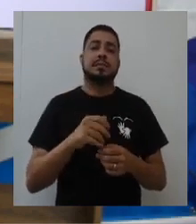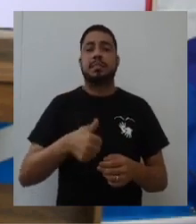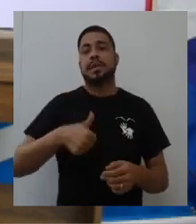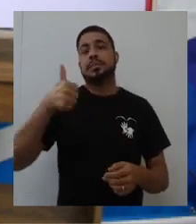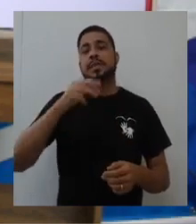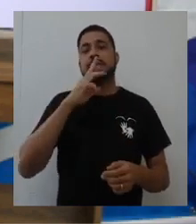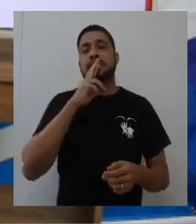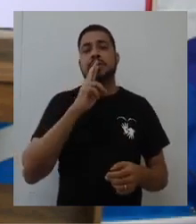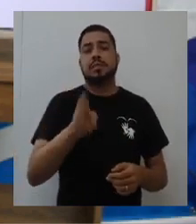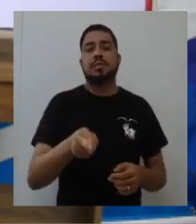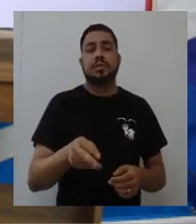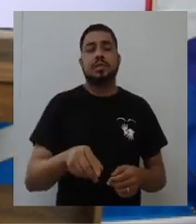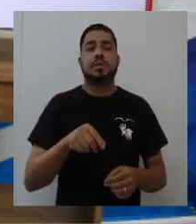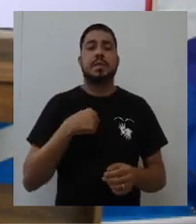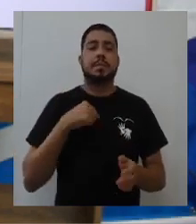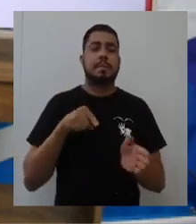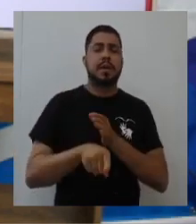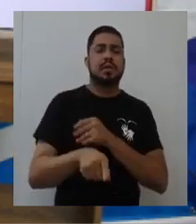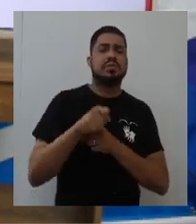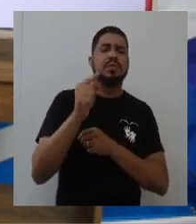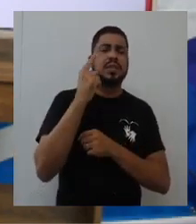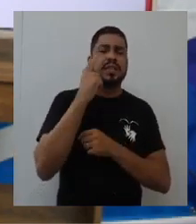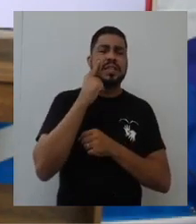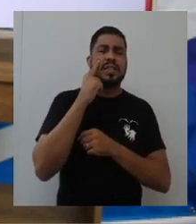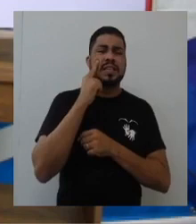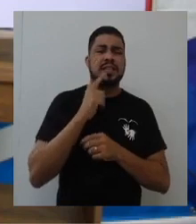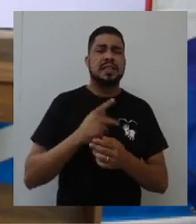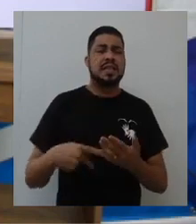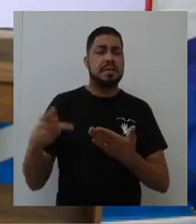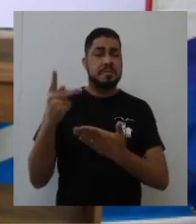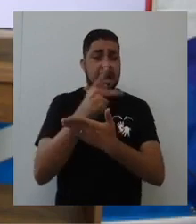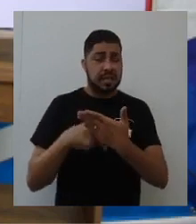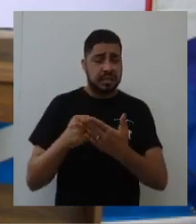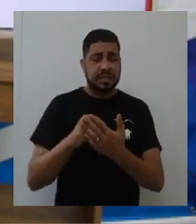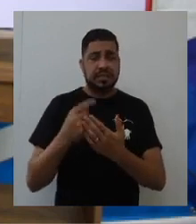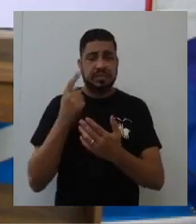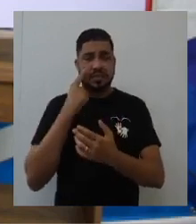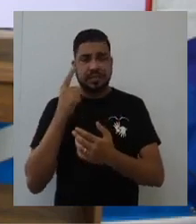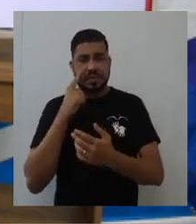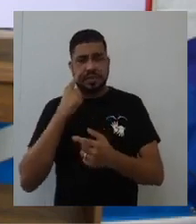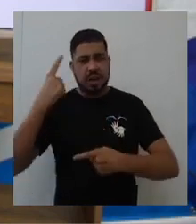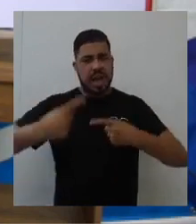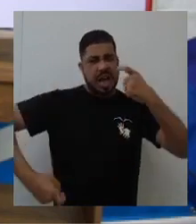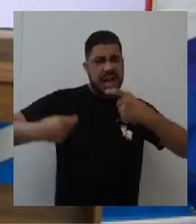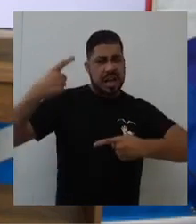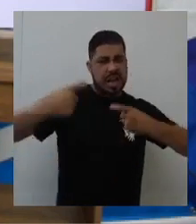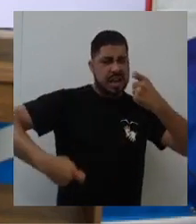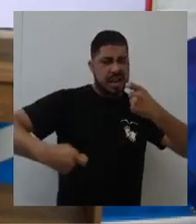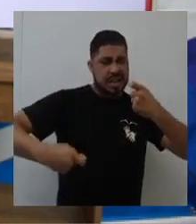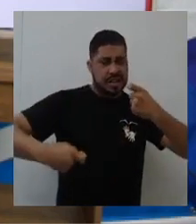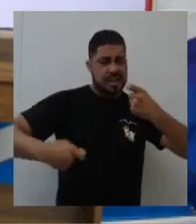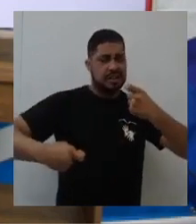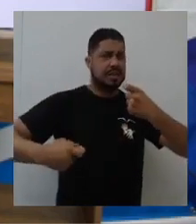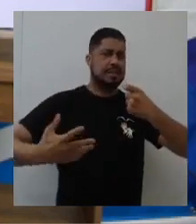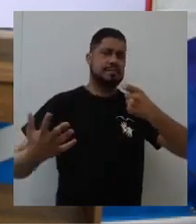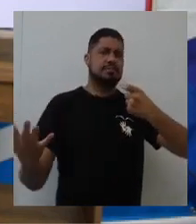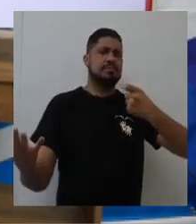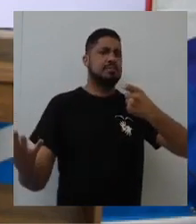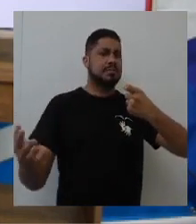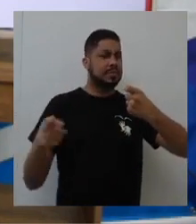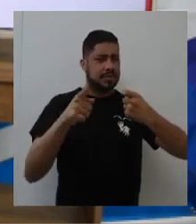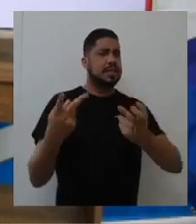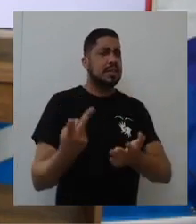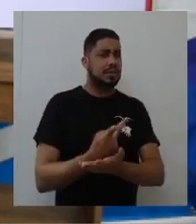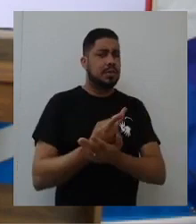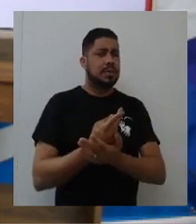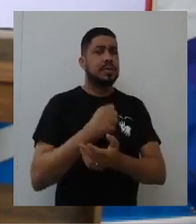quando eu perguntei o que você vê na imagem, você disse para mim que você viu uma guerra, olha, você errou.